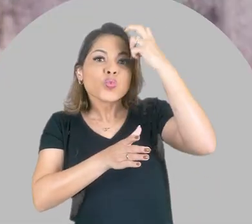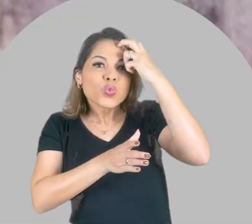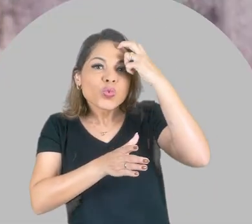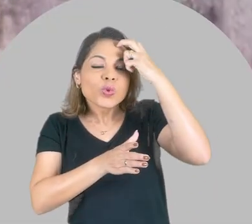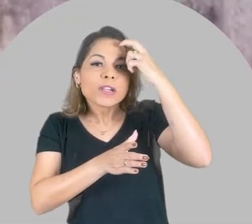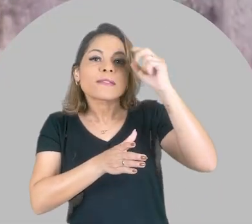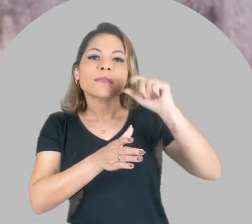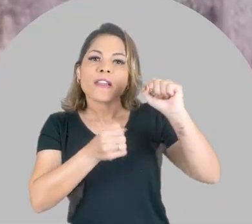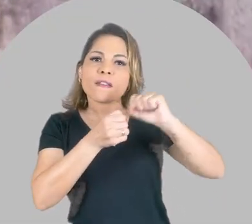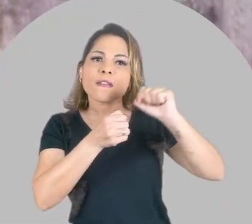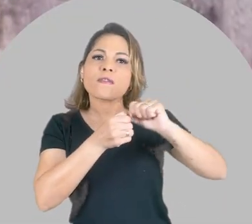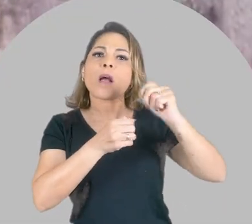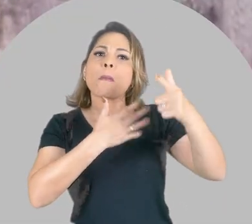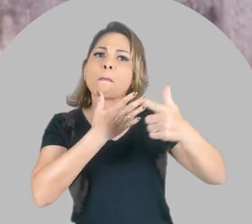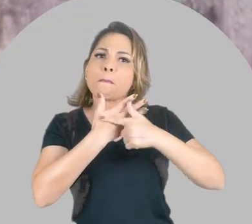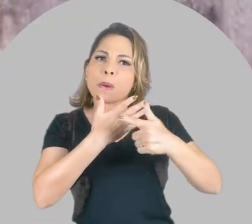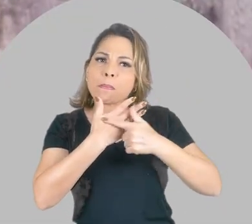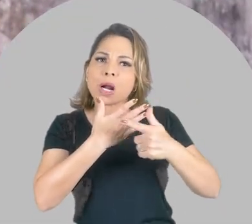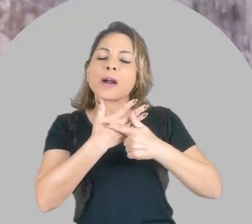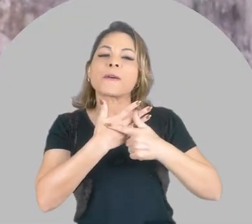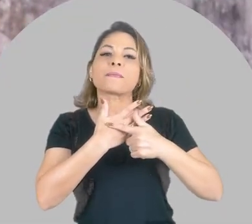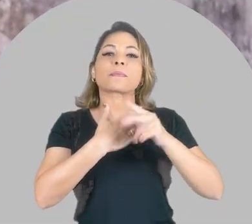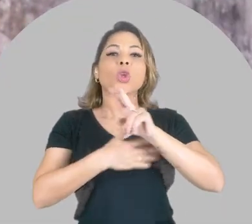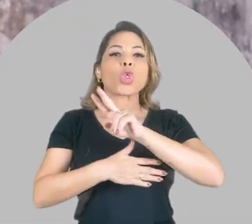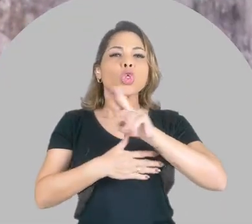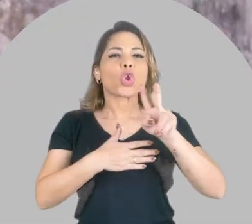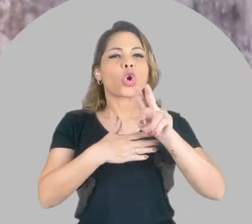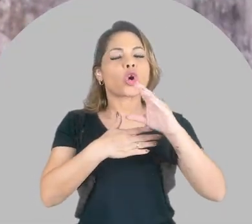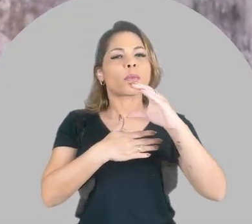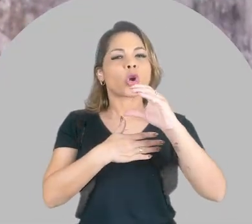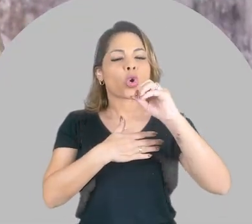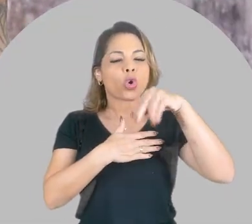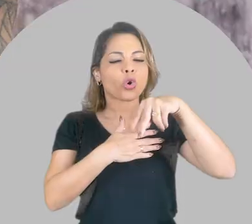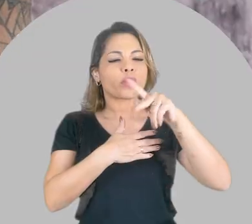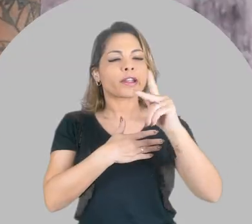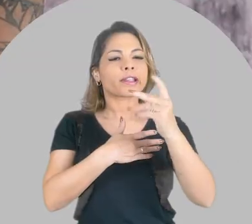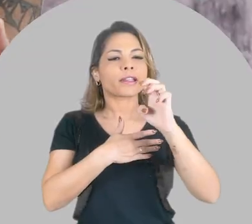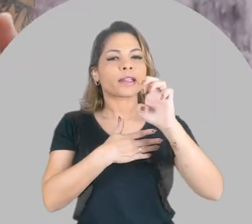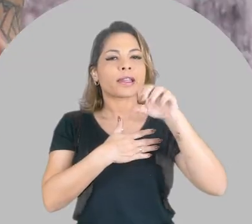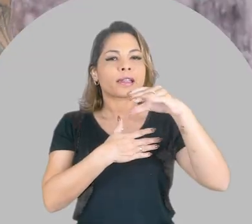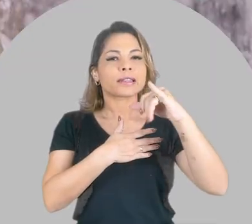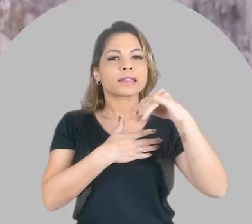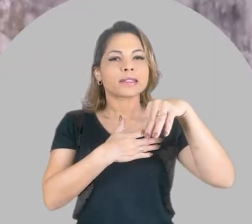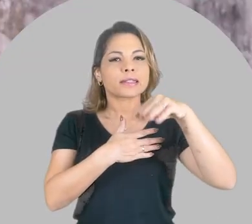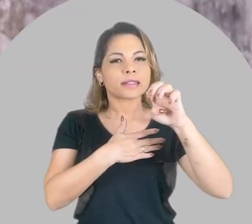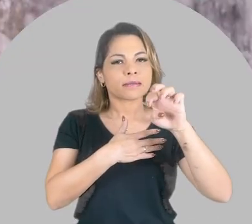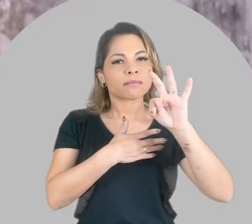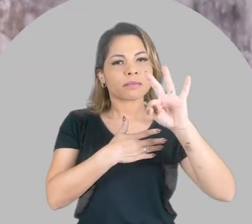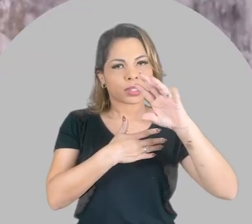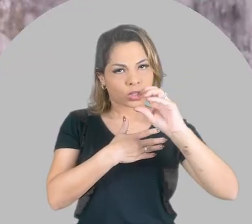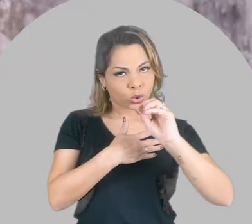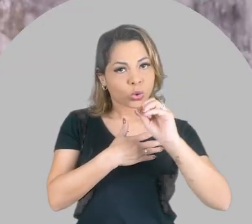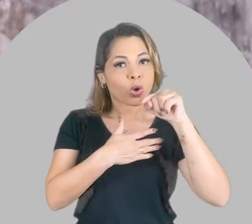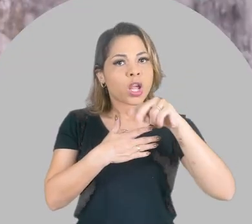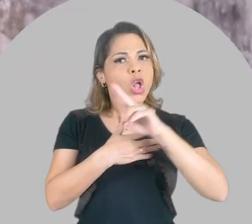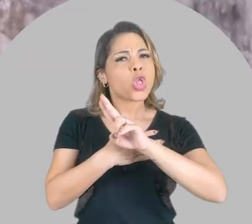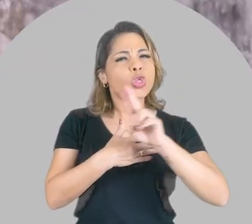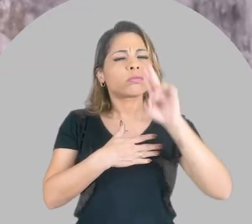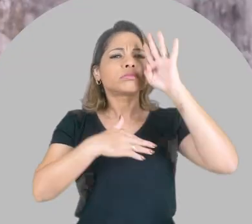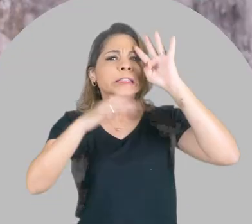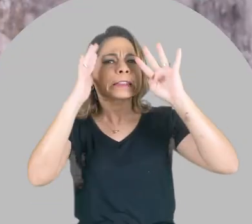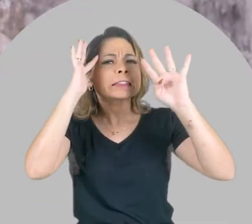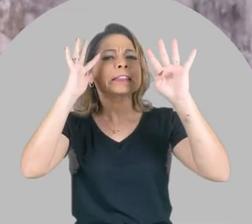na cultura de certa forma e exerce essa função. Esse nome conhecimento talvez tenha sido um nome que a gente